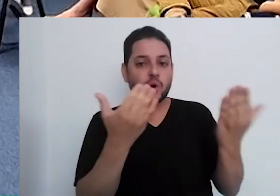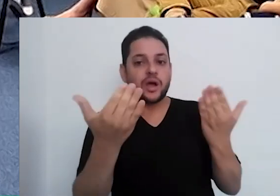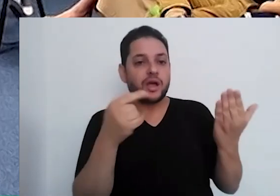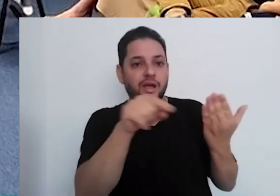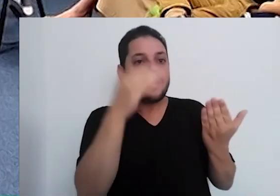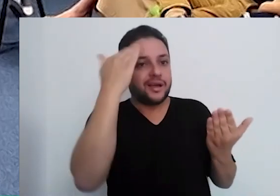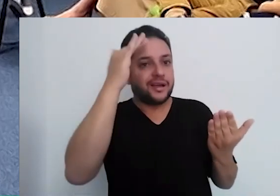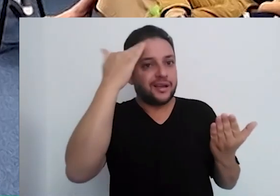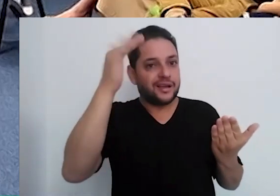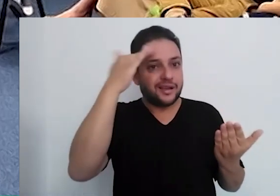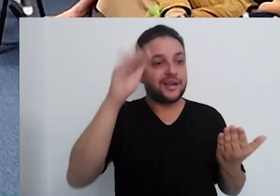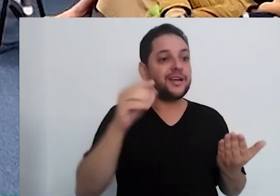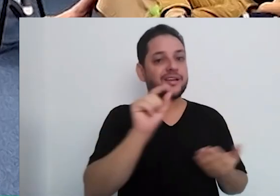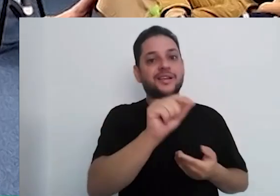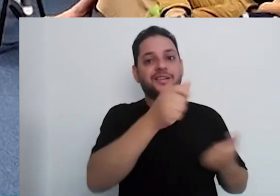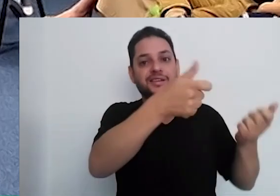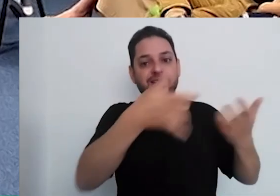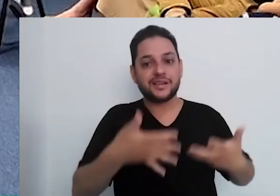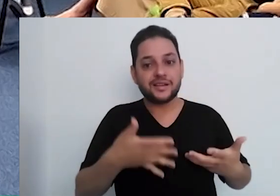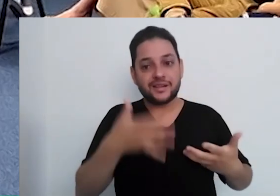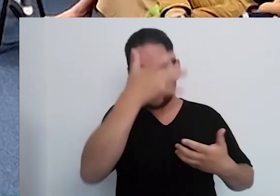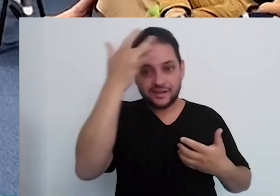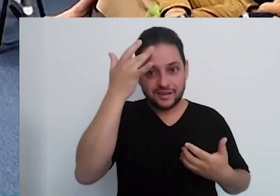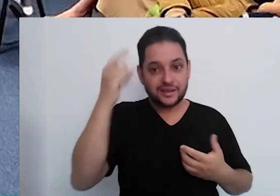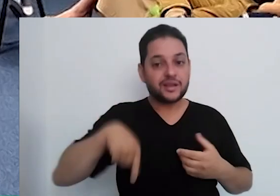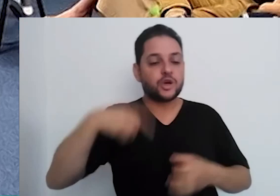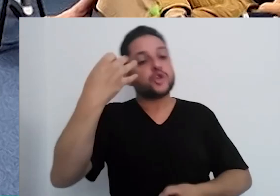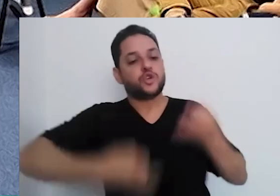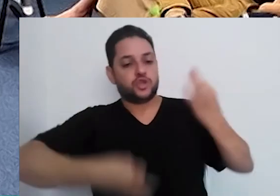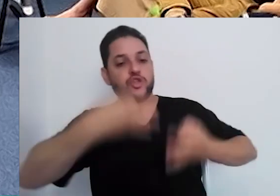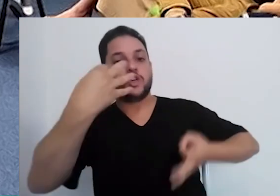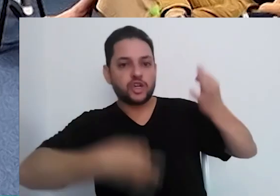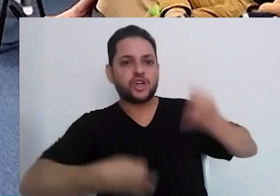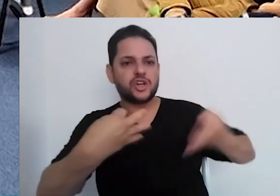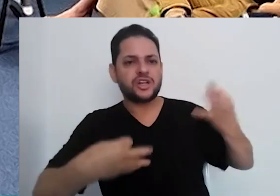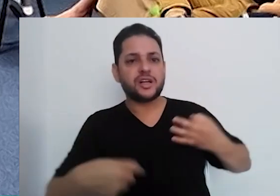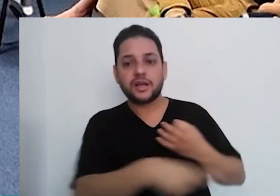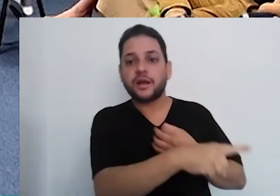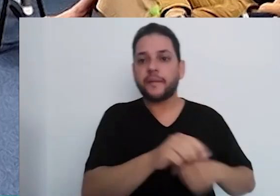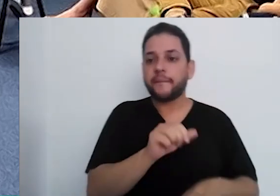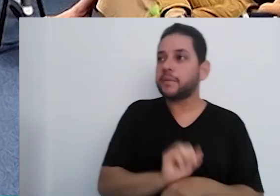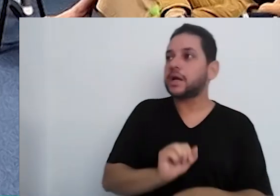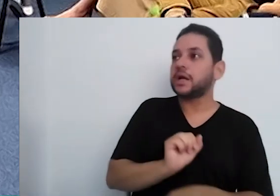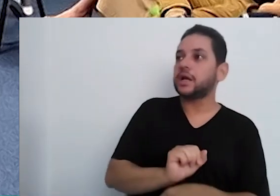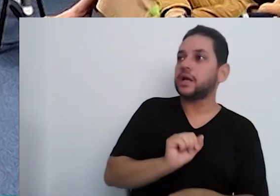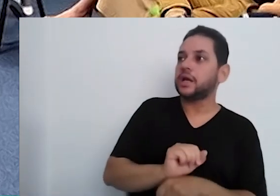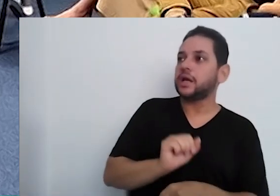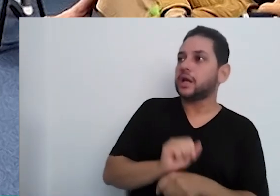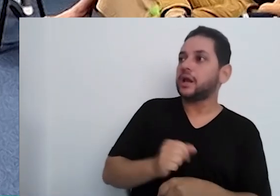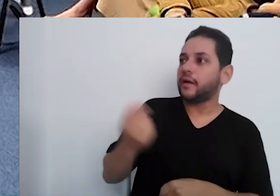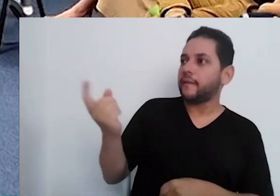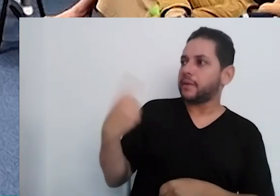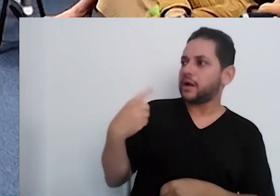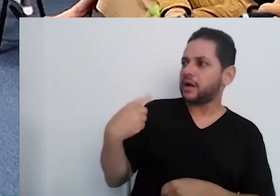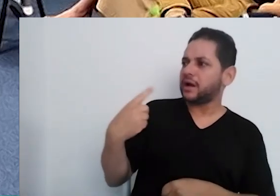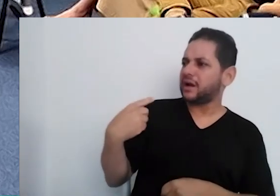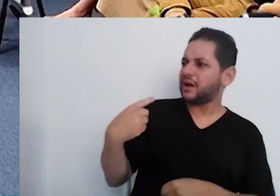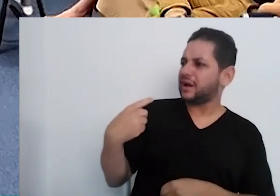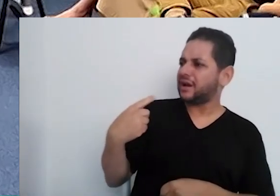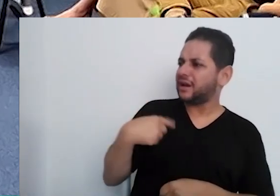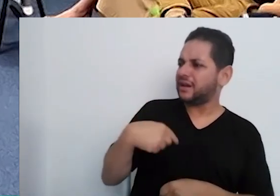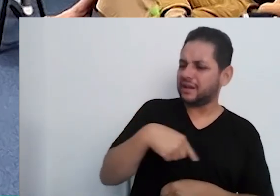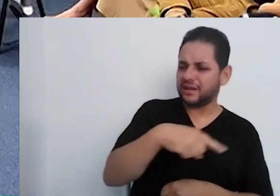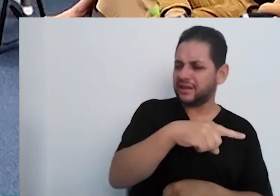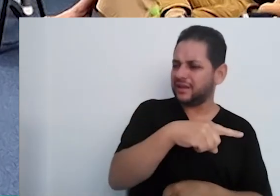pessoa que que está submetida ao judiciário não espera que o judiciário vai mandar ela fazer uma pastr vai